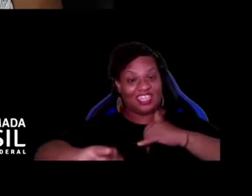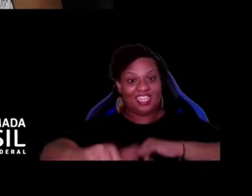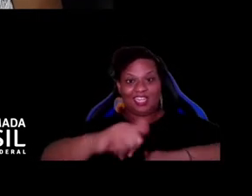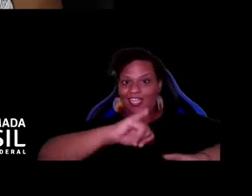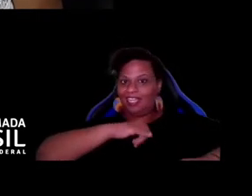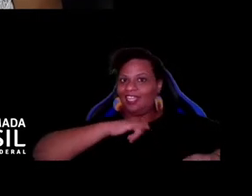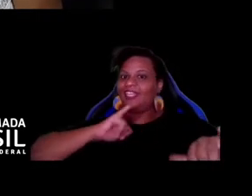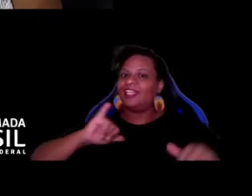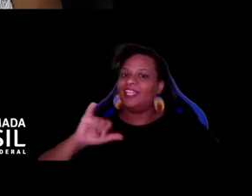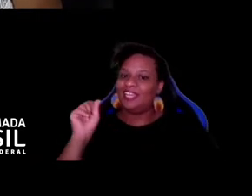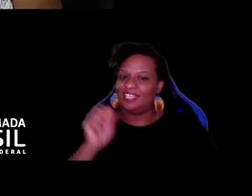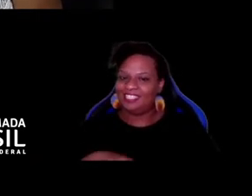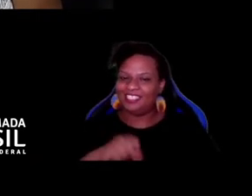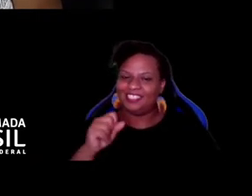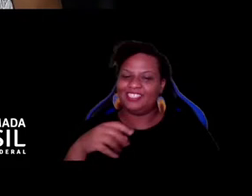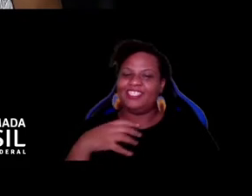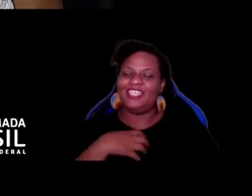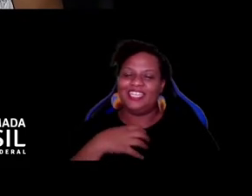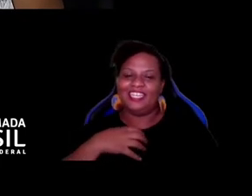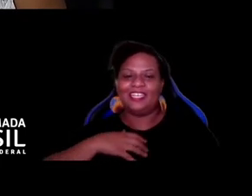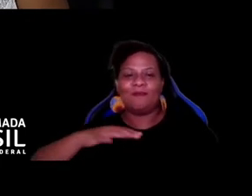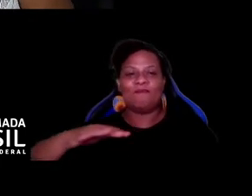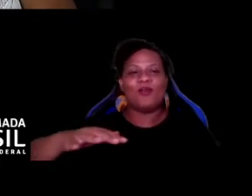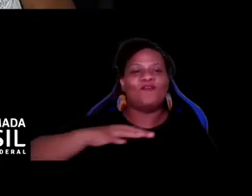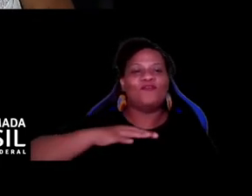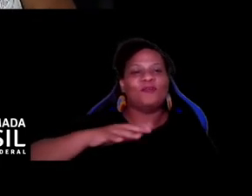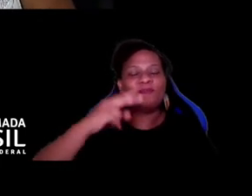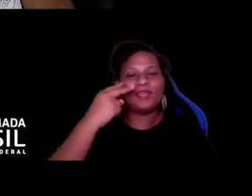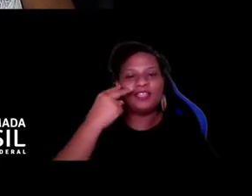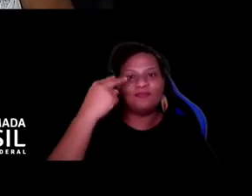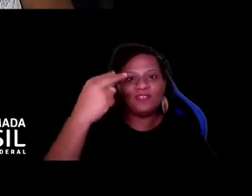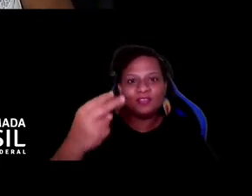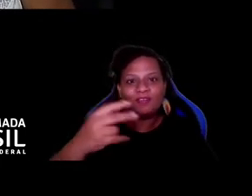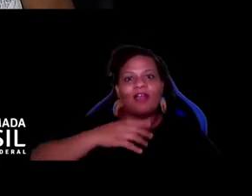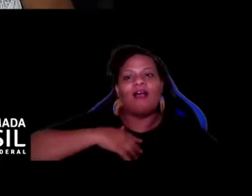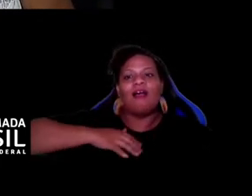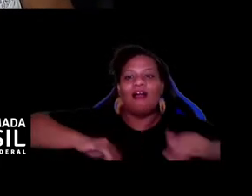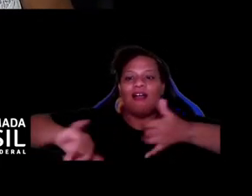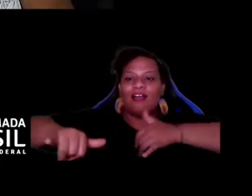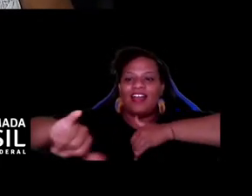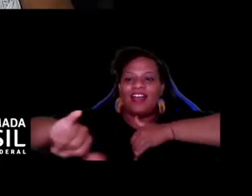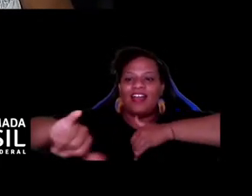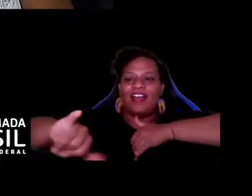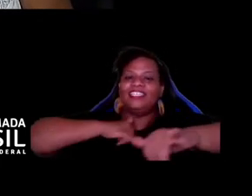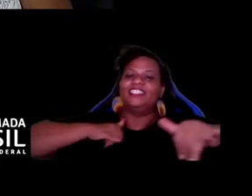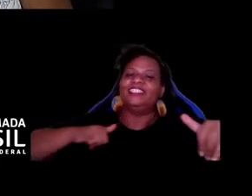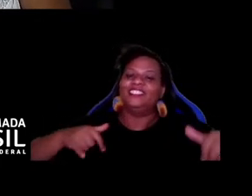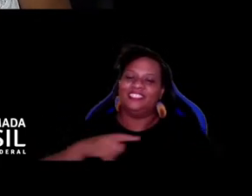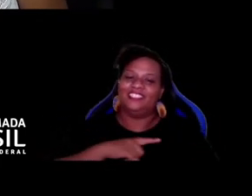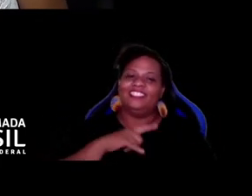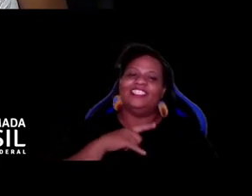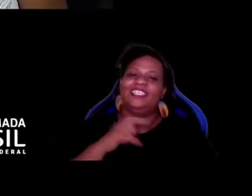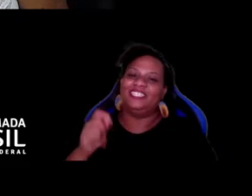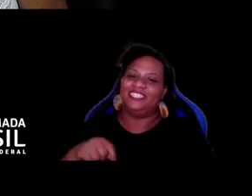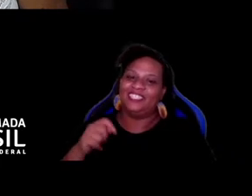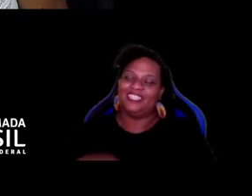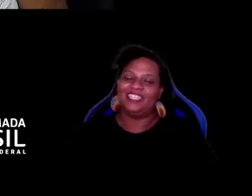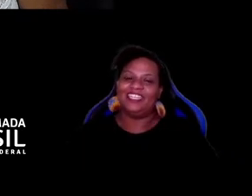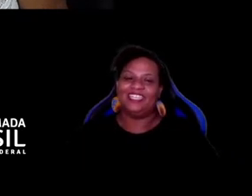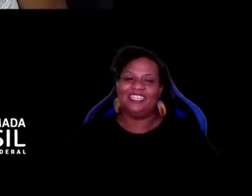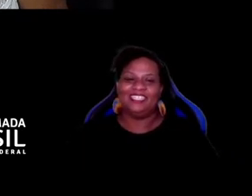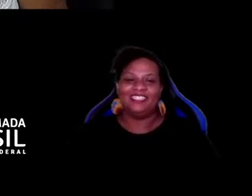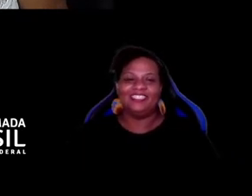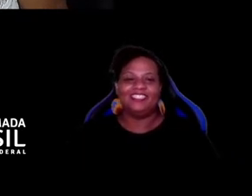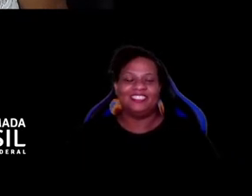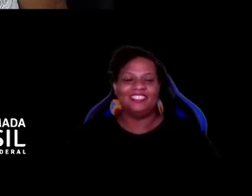Né? Fazendo esse movimento no virtual, a energia chega, sim. Isso, né? flui, flui, Sente, né? flui. Eu